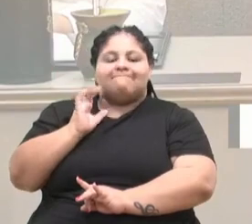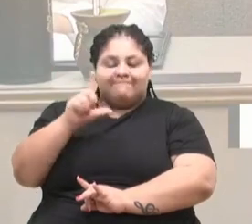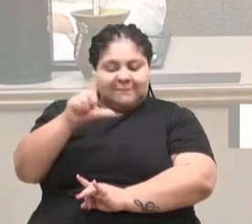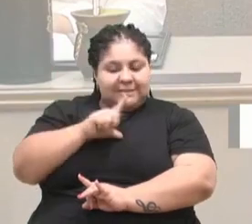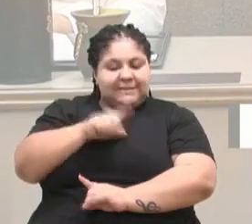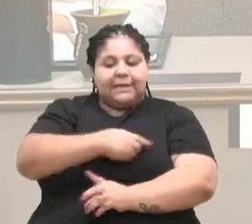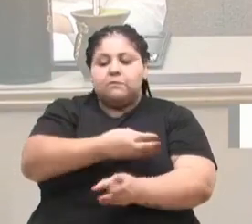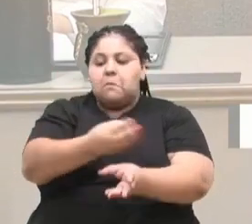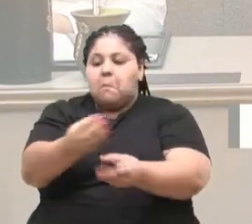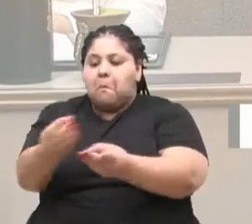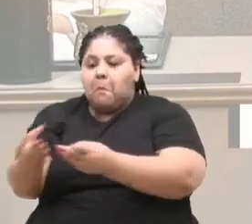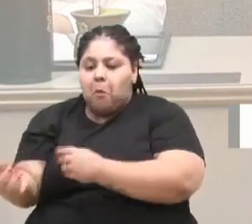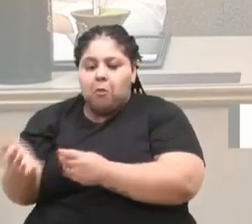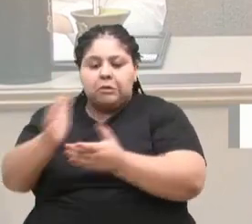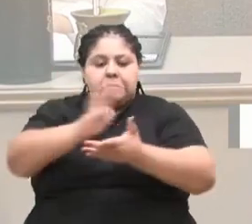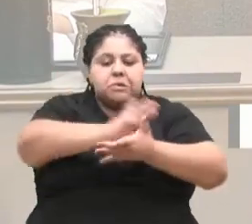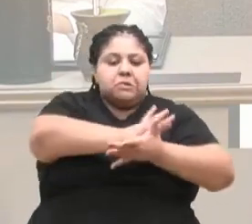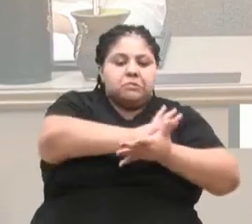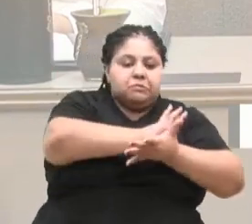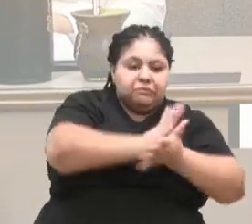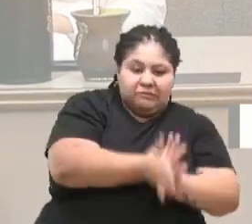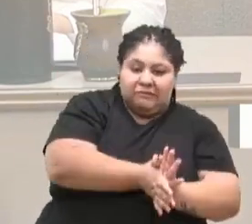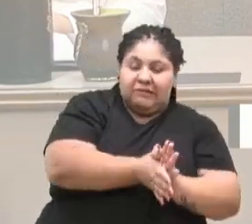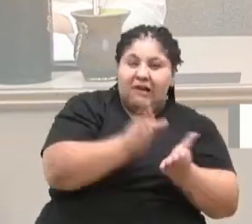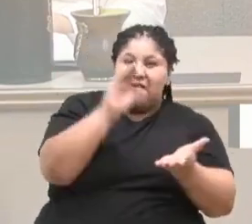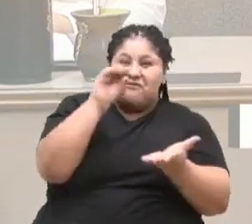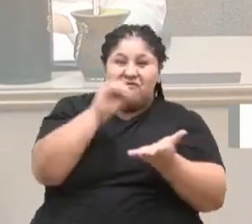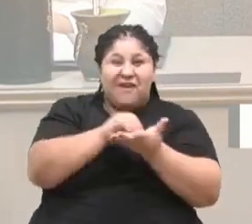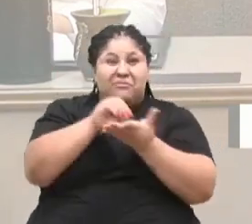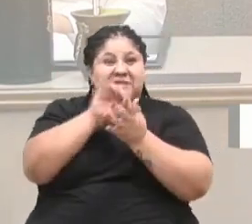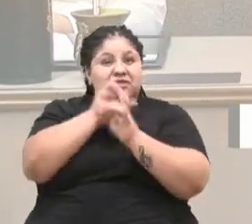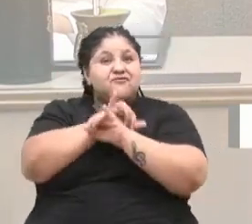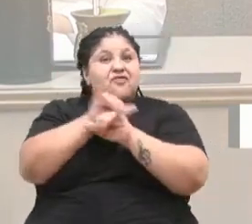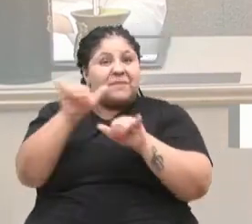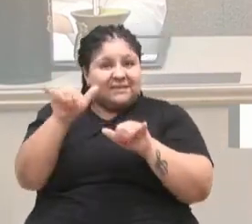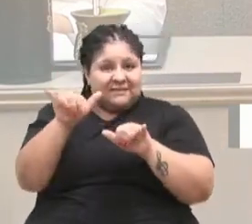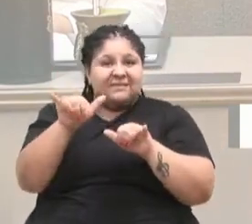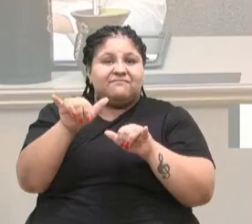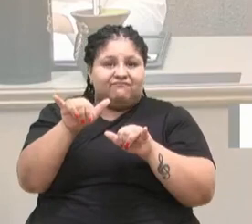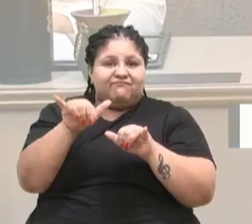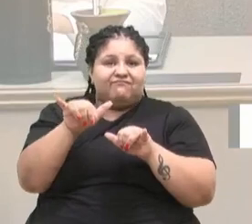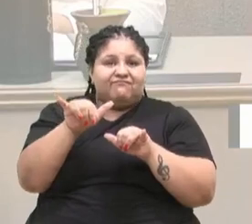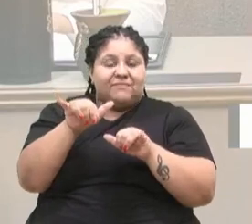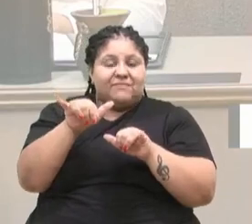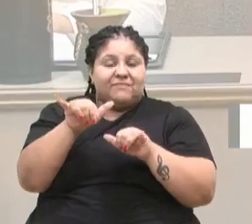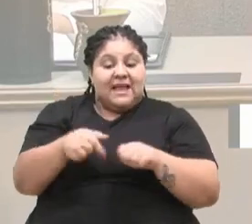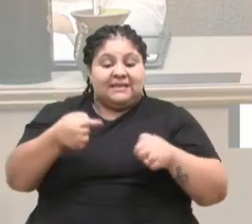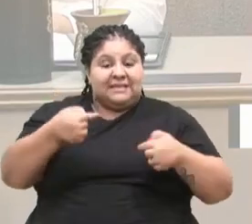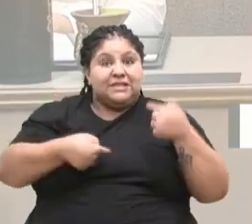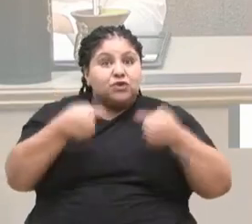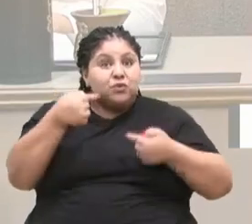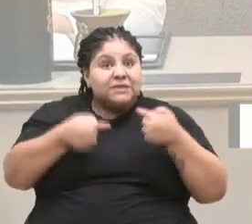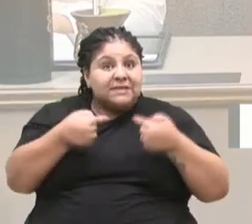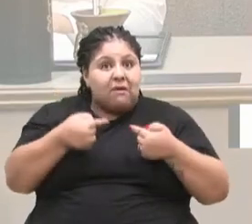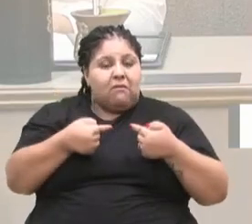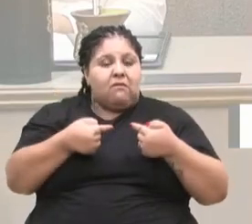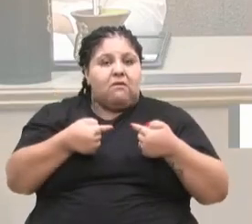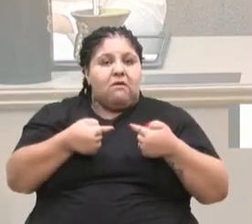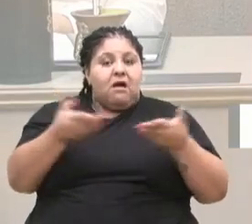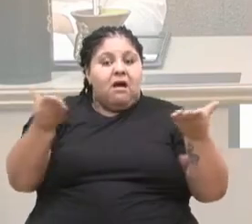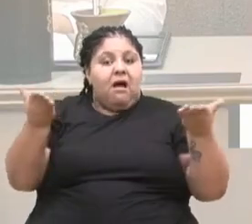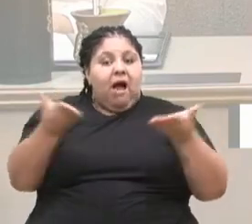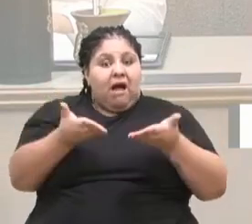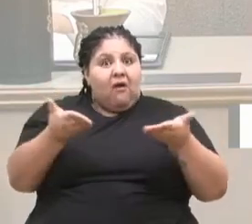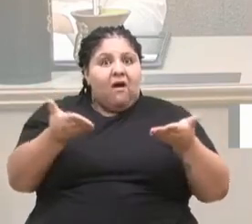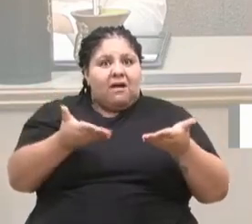há muita desinformação, e essa discussão trazida à baila,